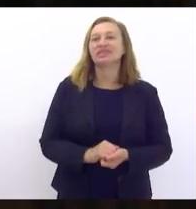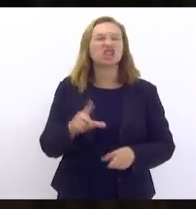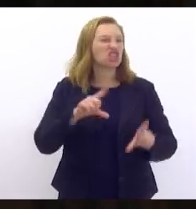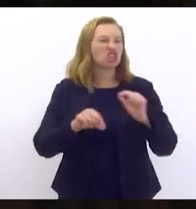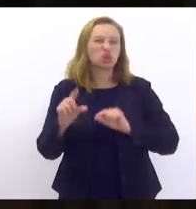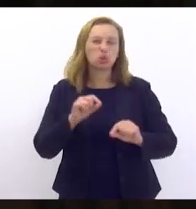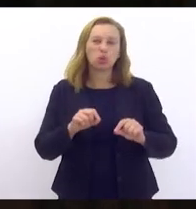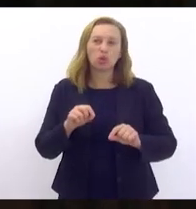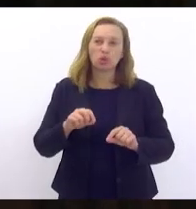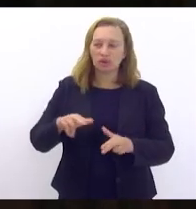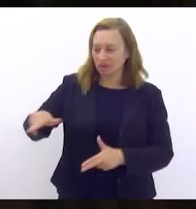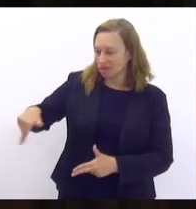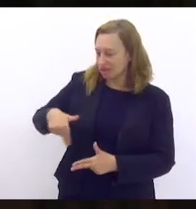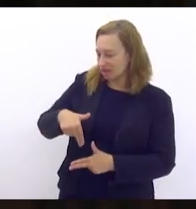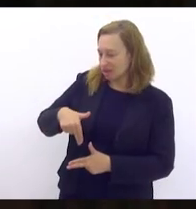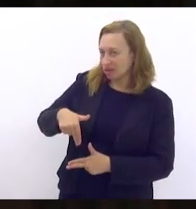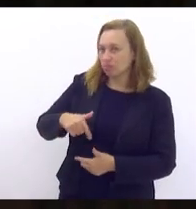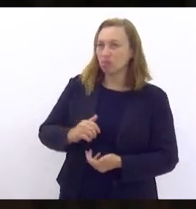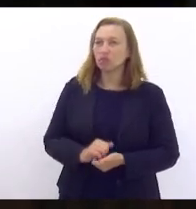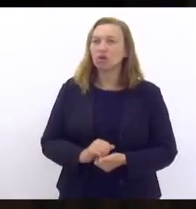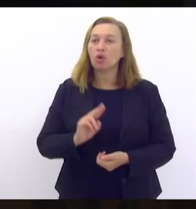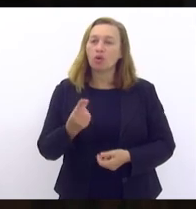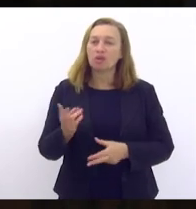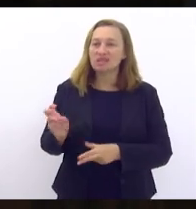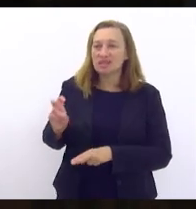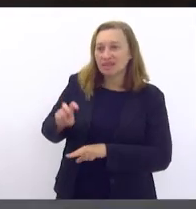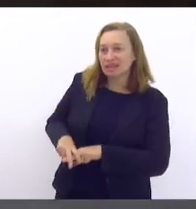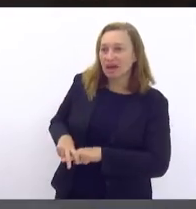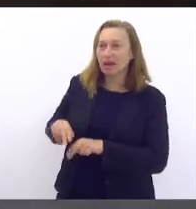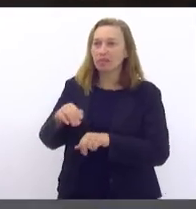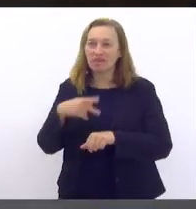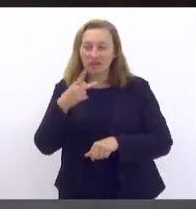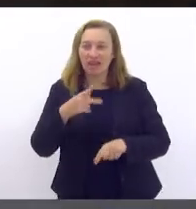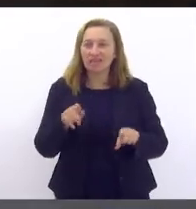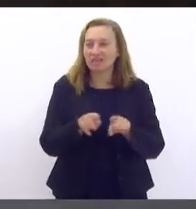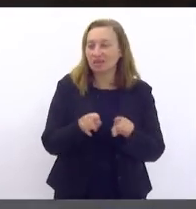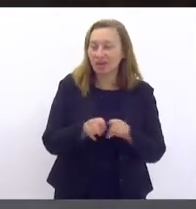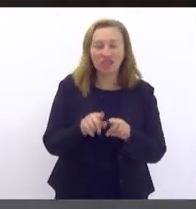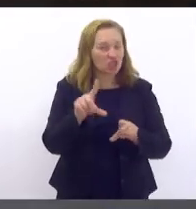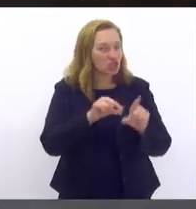escolhe se quer da Tribuna se quer sentar ali na mesa também